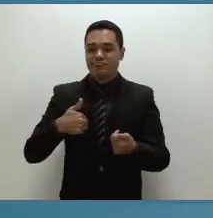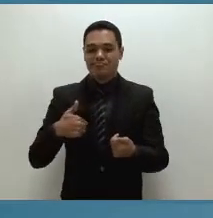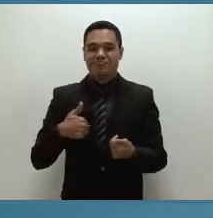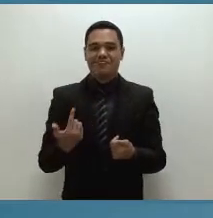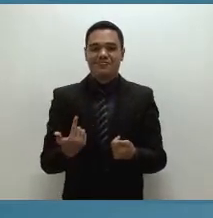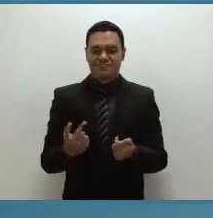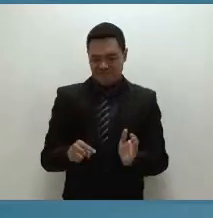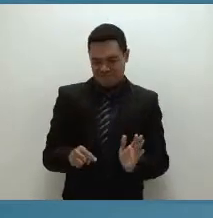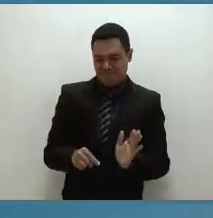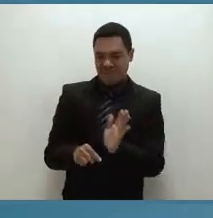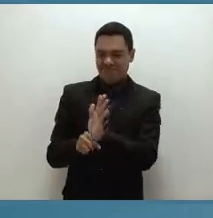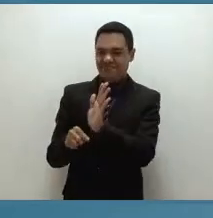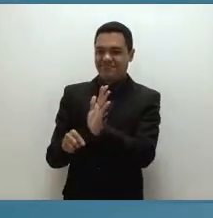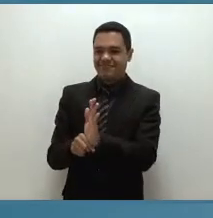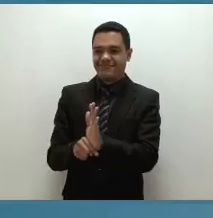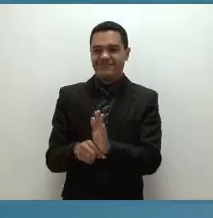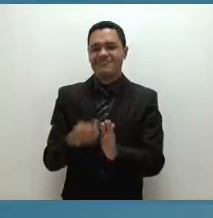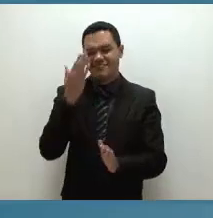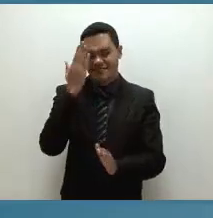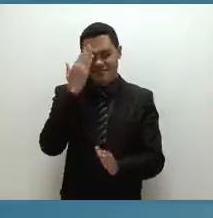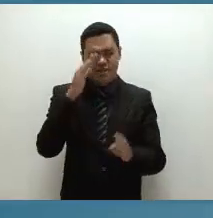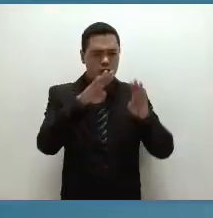eu, como eu sei que todos estão também.